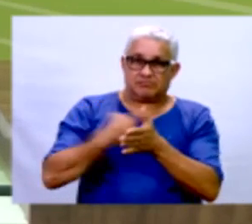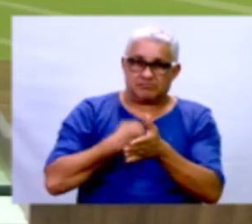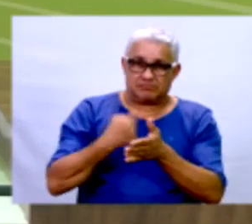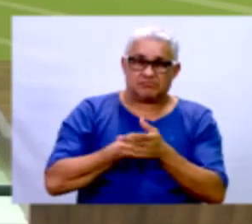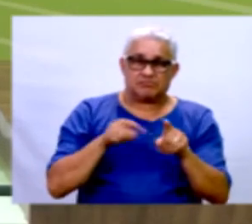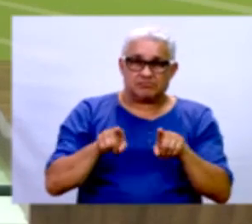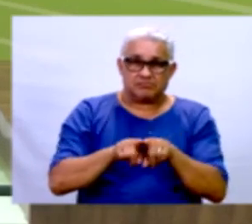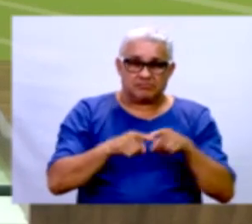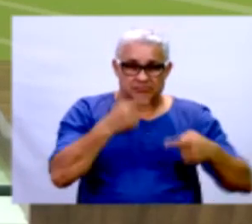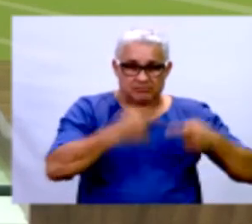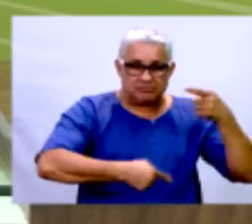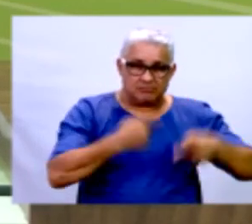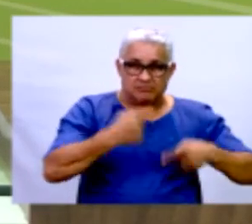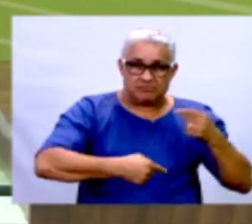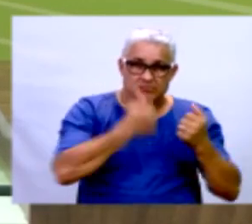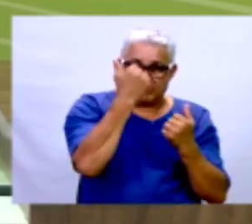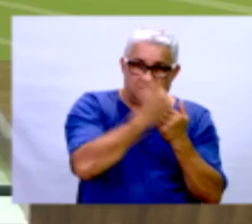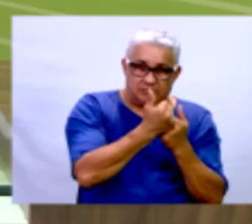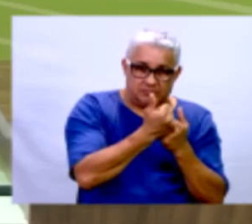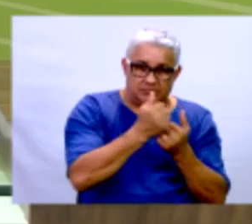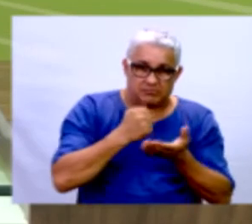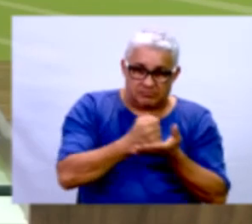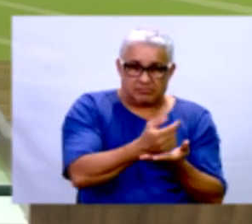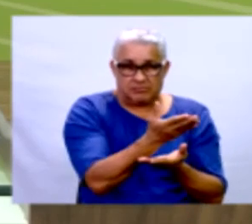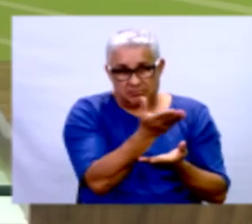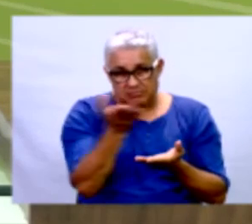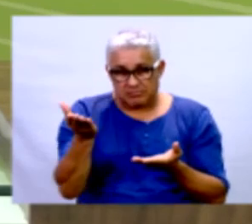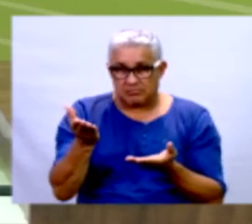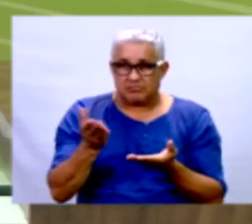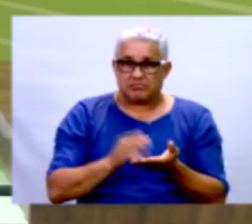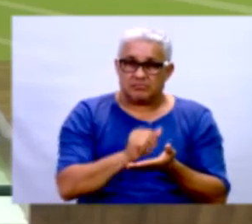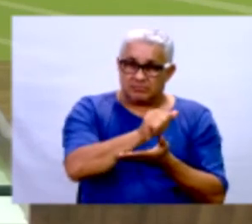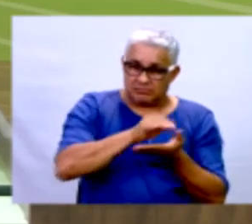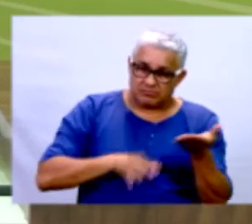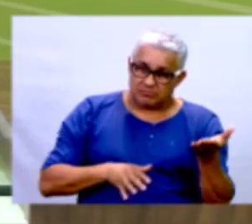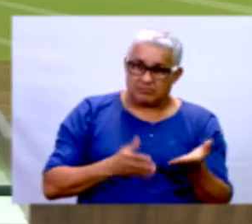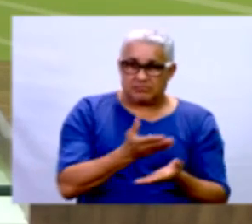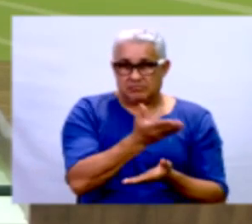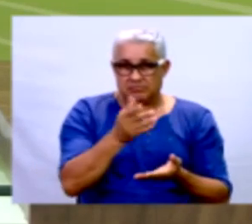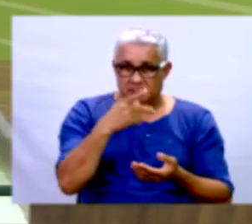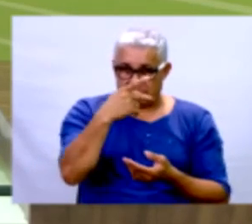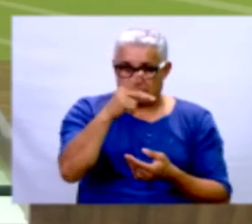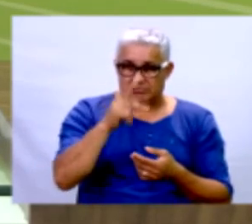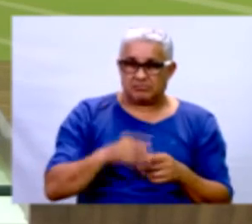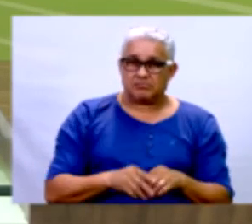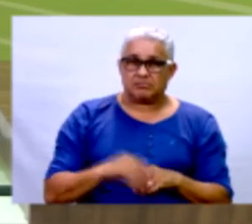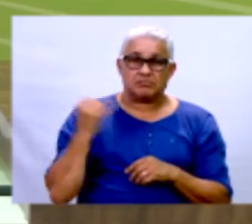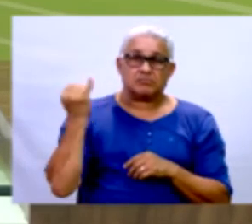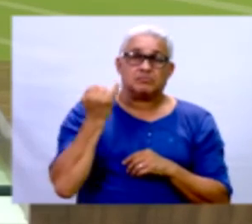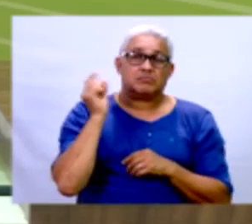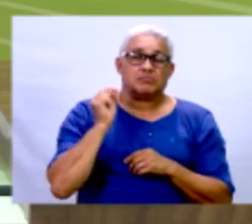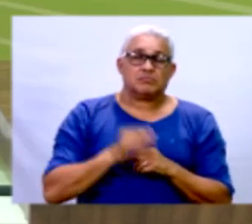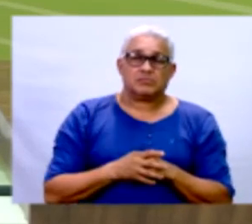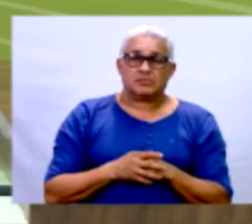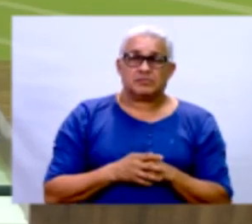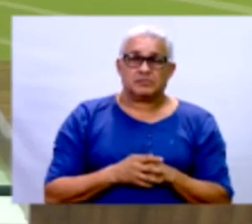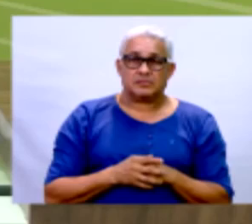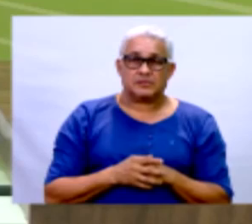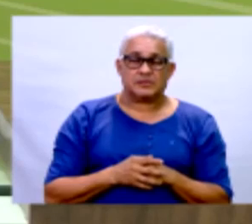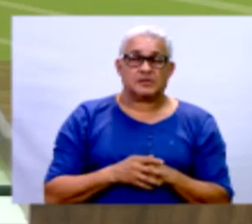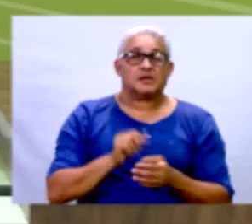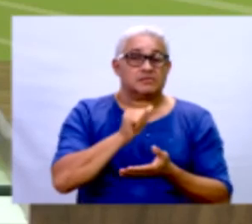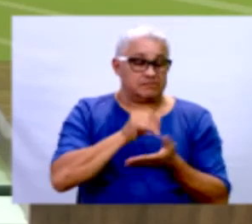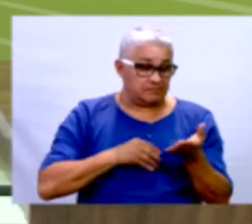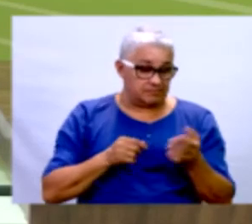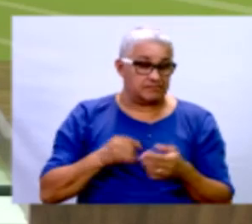chats com os tutores que vão estar apoiando vocês na execução das atividades, tá? Importante que então não deixem de fazer